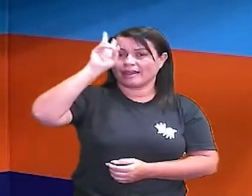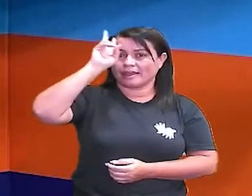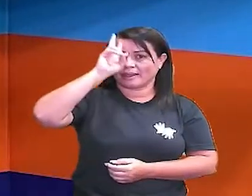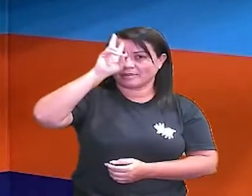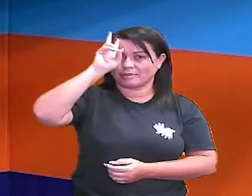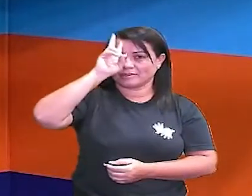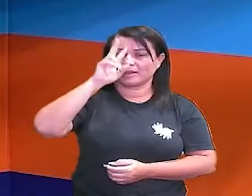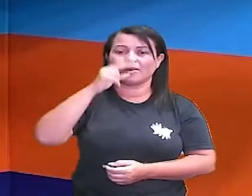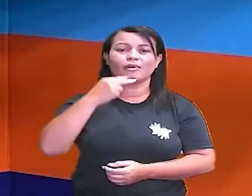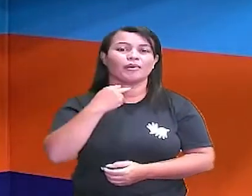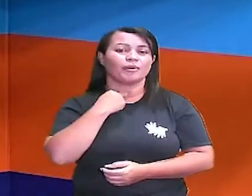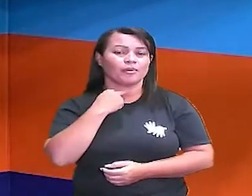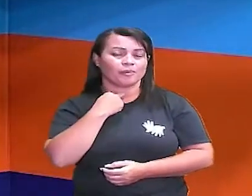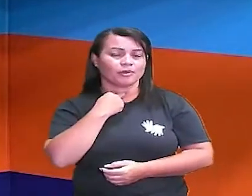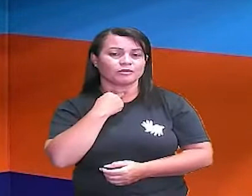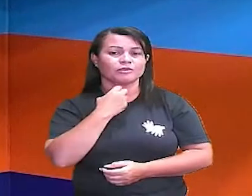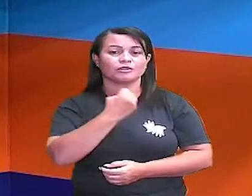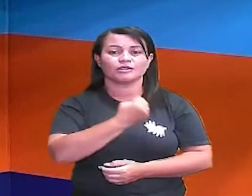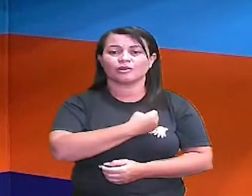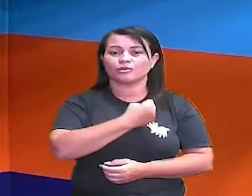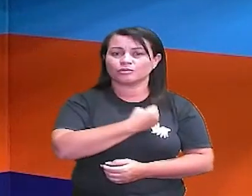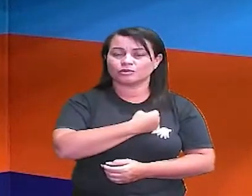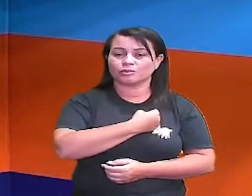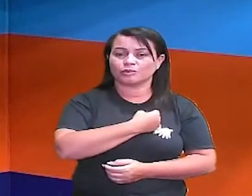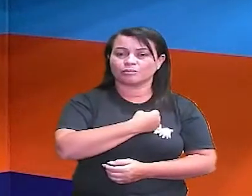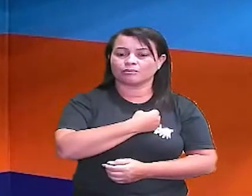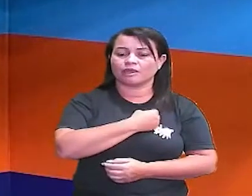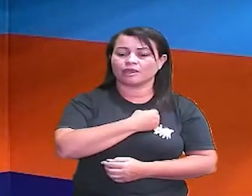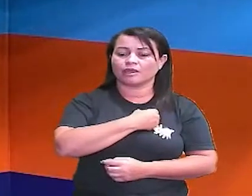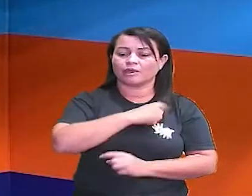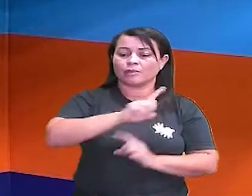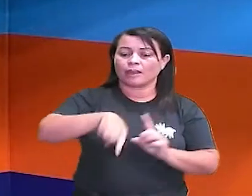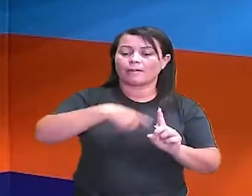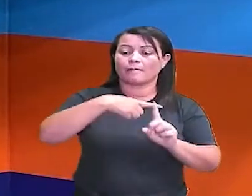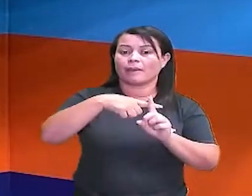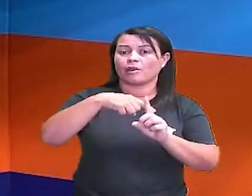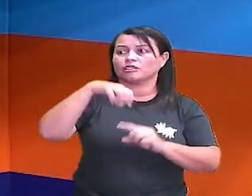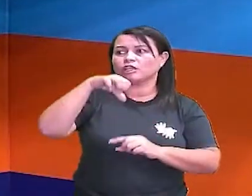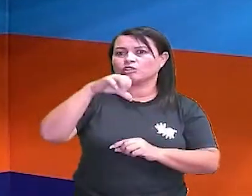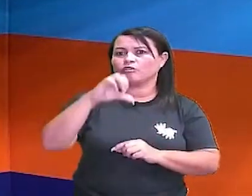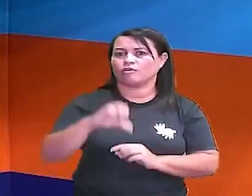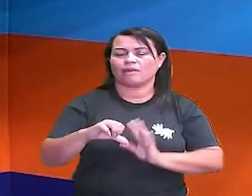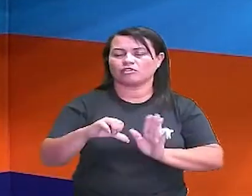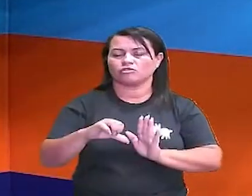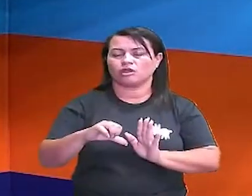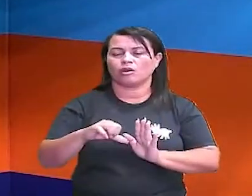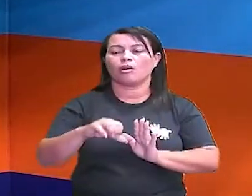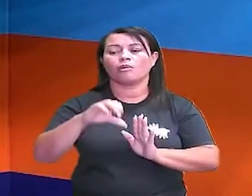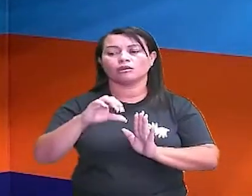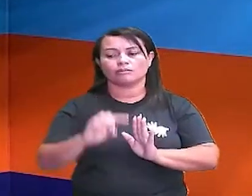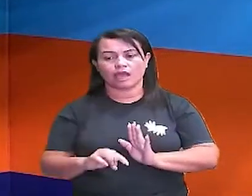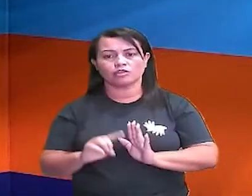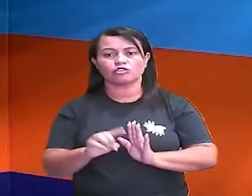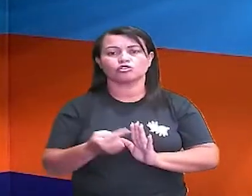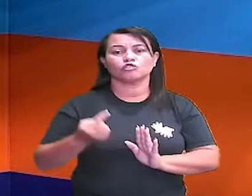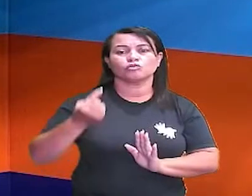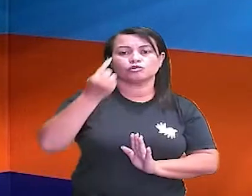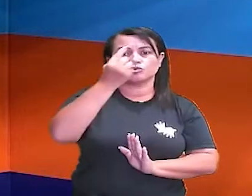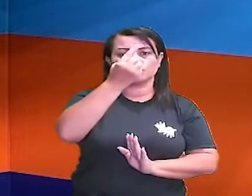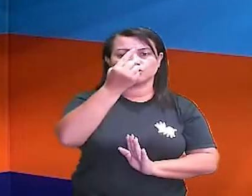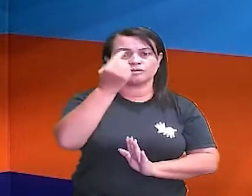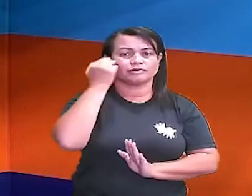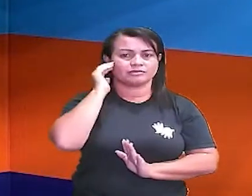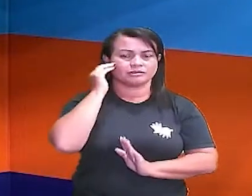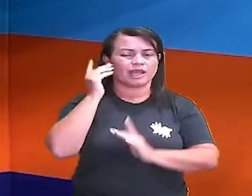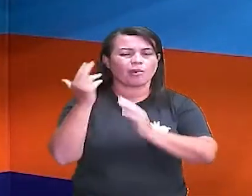um número maior do que 9 sempre aqui embaixo. Então, eu boto embaixo e subo 1. Vou sempre subir no 1 para o vizinho,